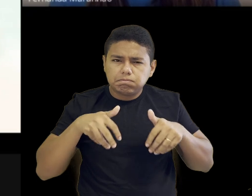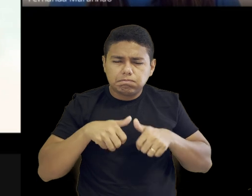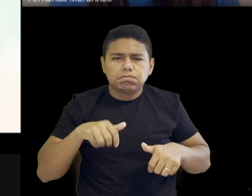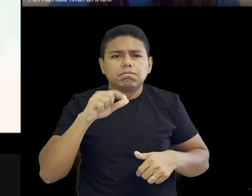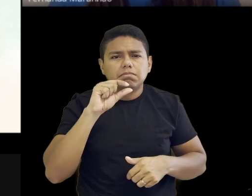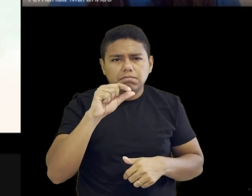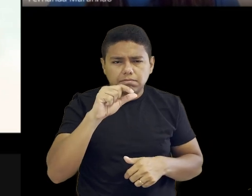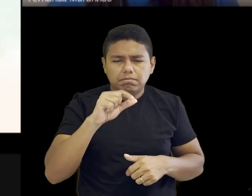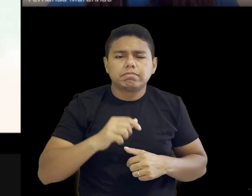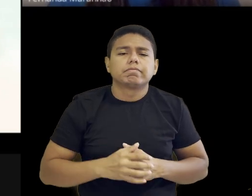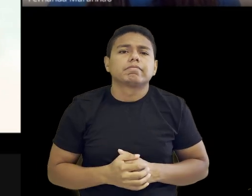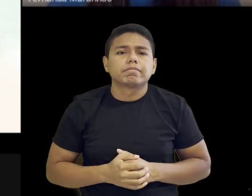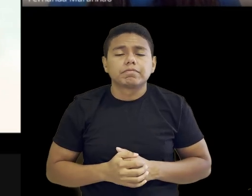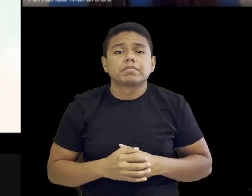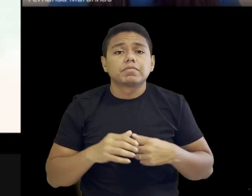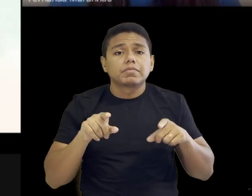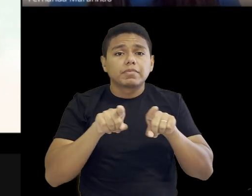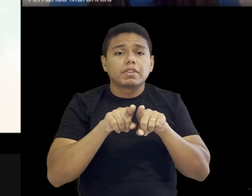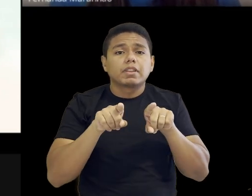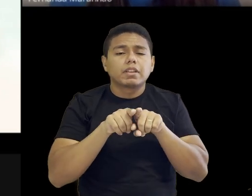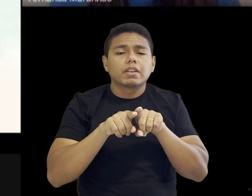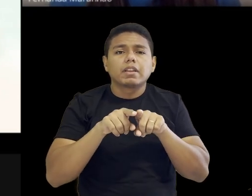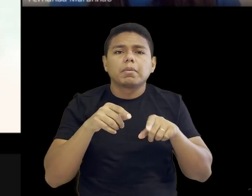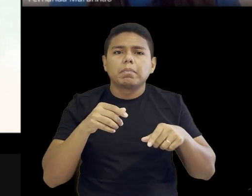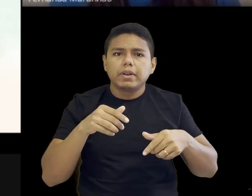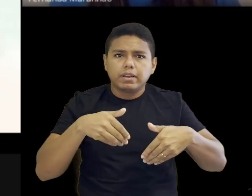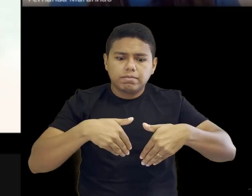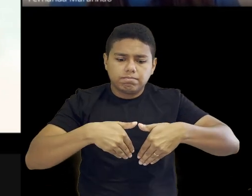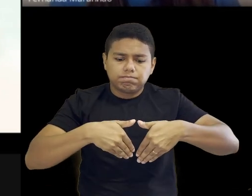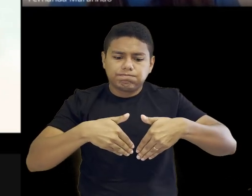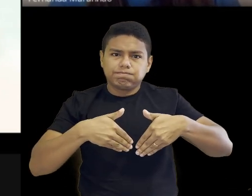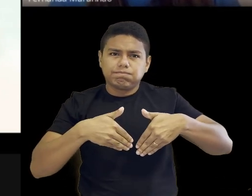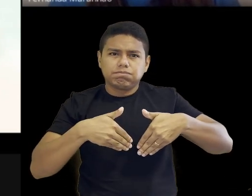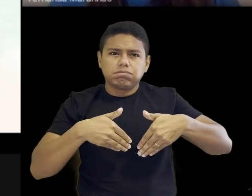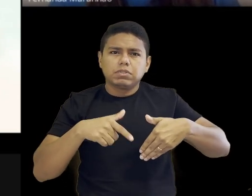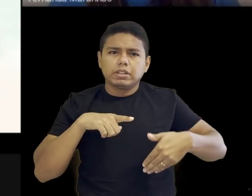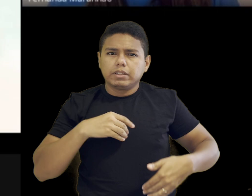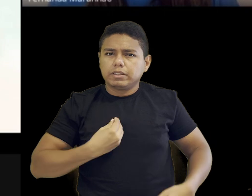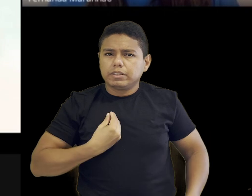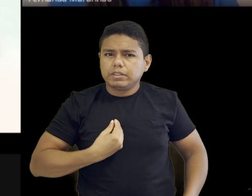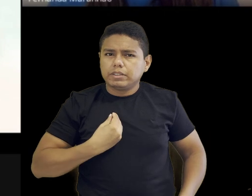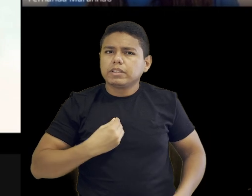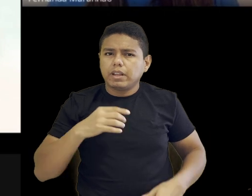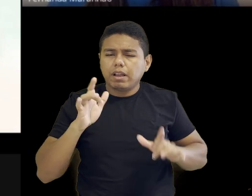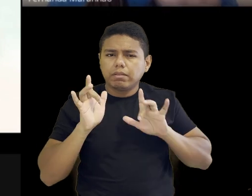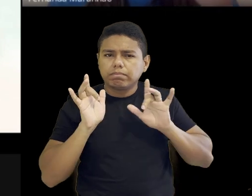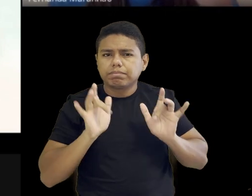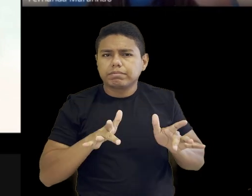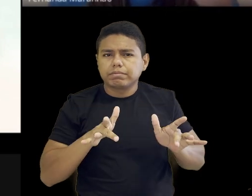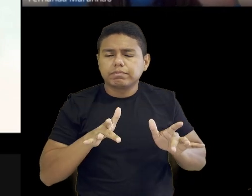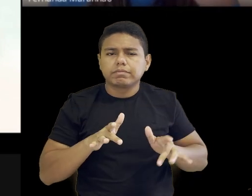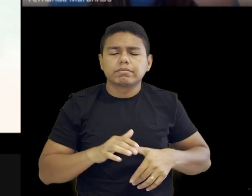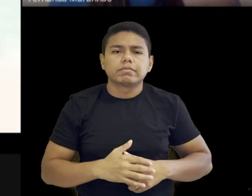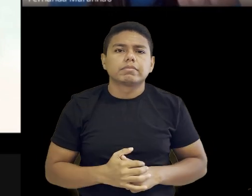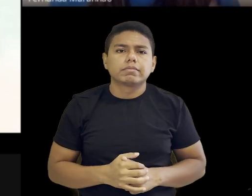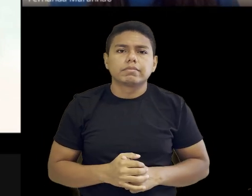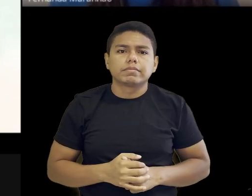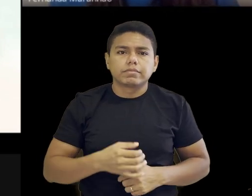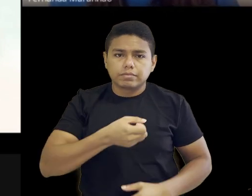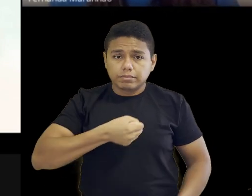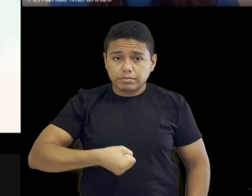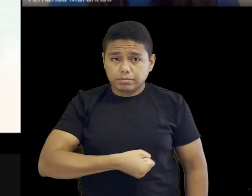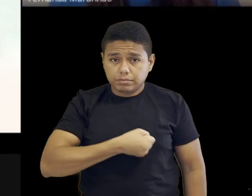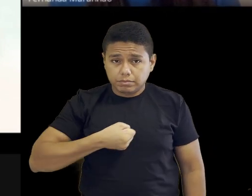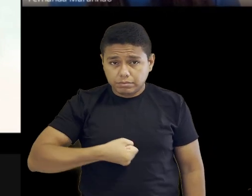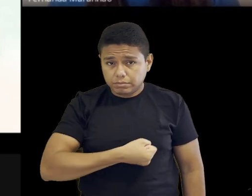do colo e ao toque vaginal terá um colo que estará entreaberto, sugerindo a presença de material ainda em seu